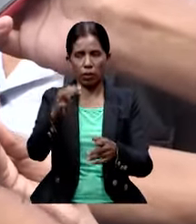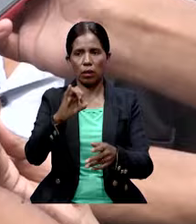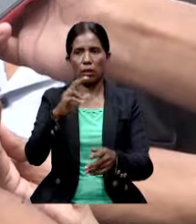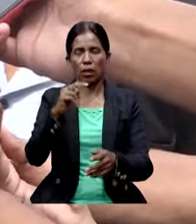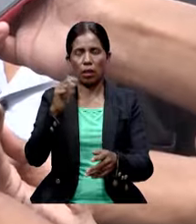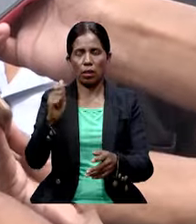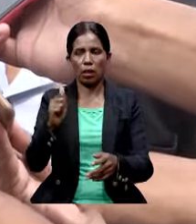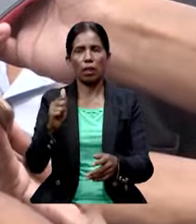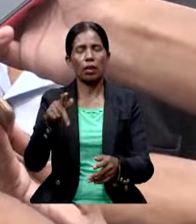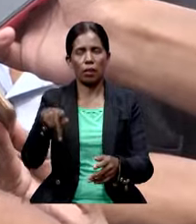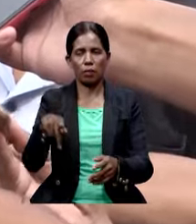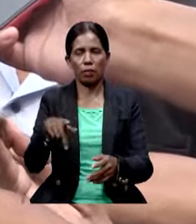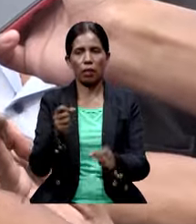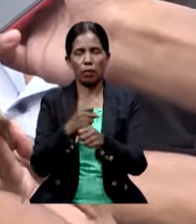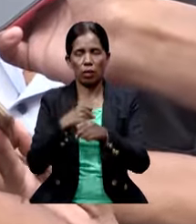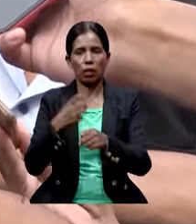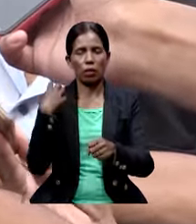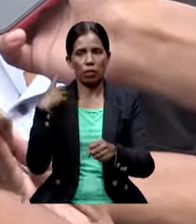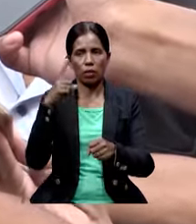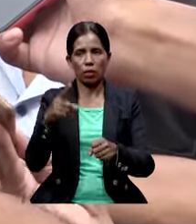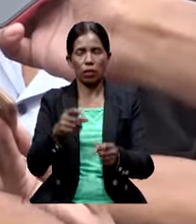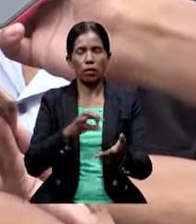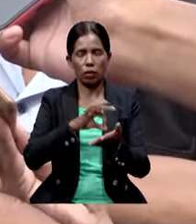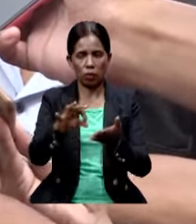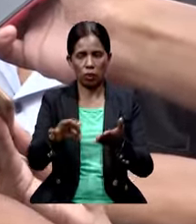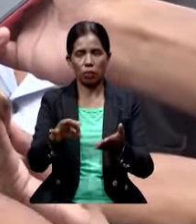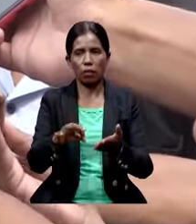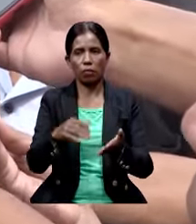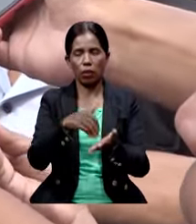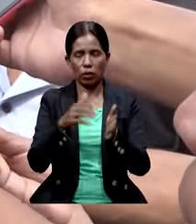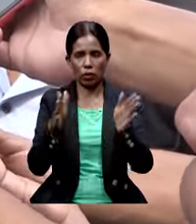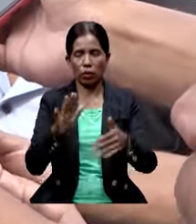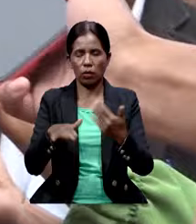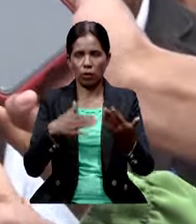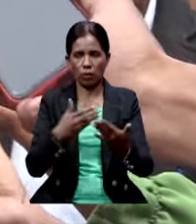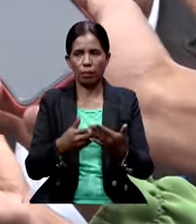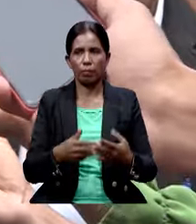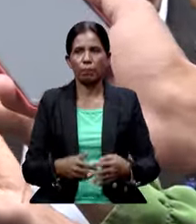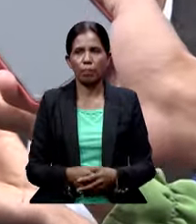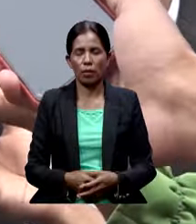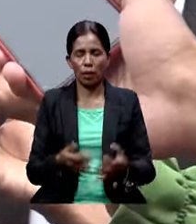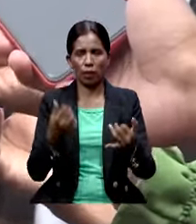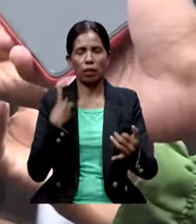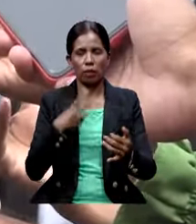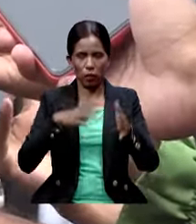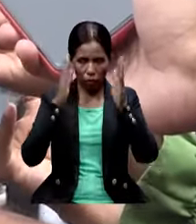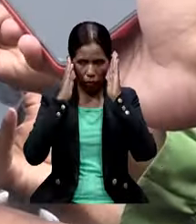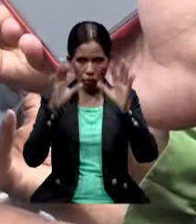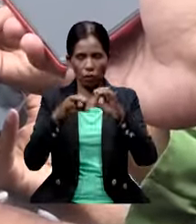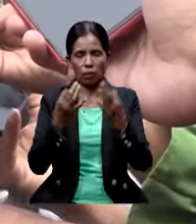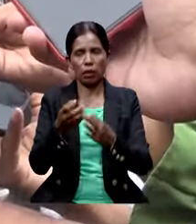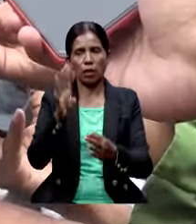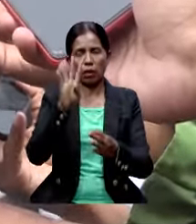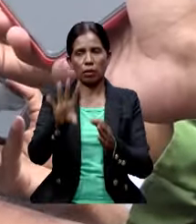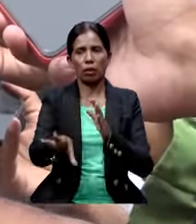halo nia edifisio ne para prepara formasaun ba funsional sera e agora da ita fokus ul familia hat nebe maheta